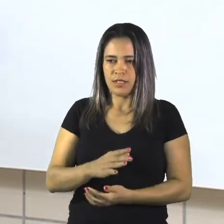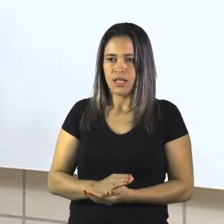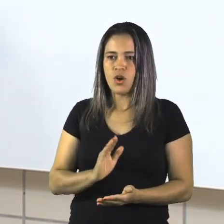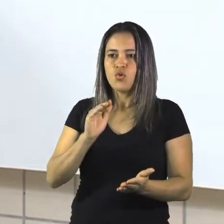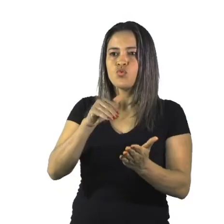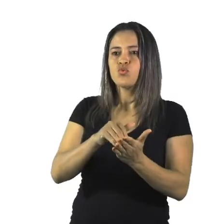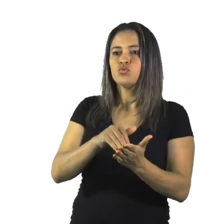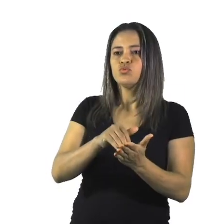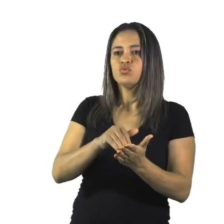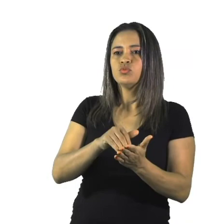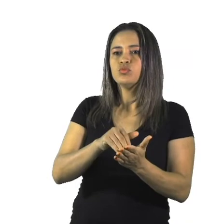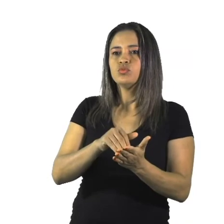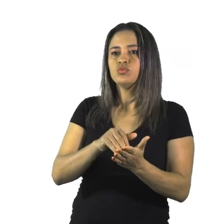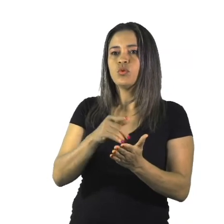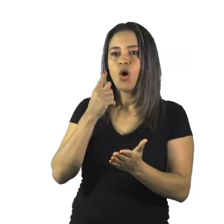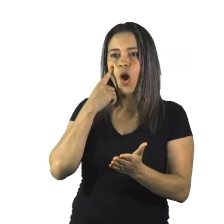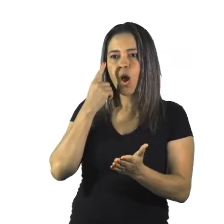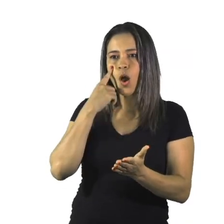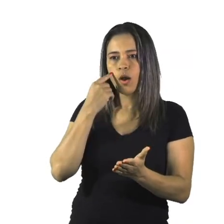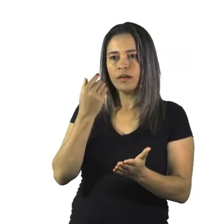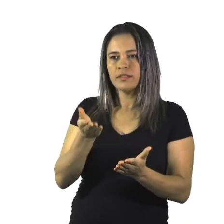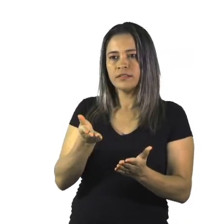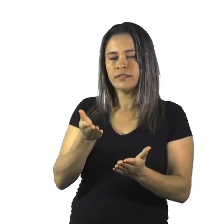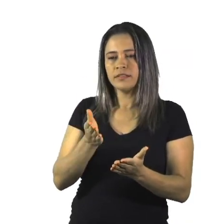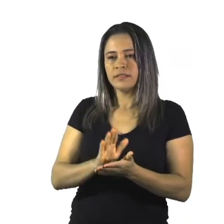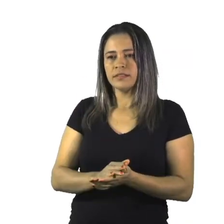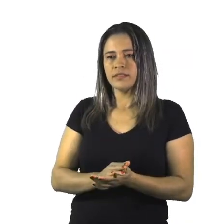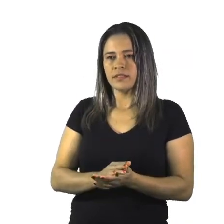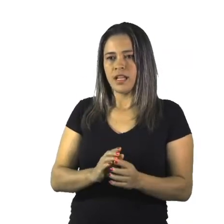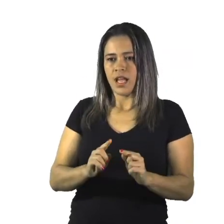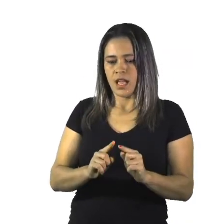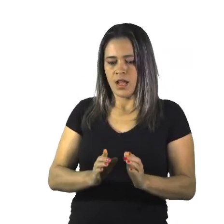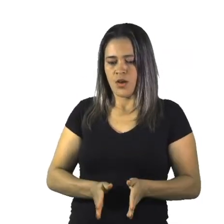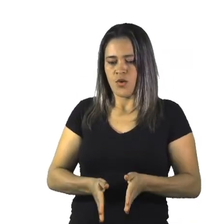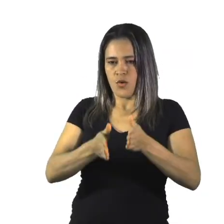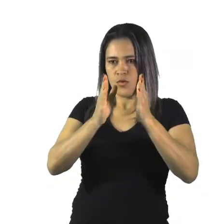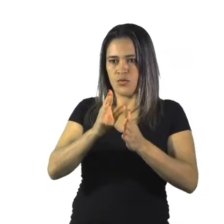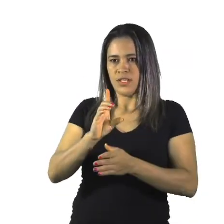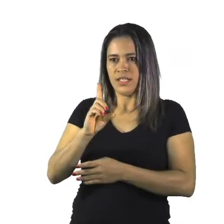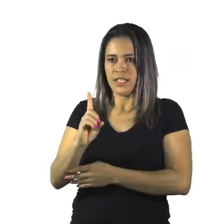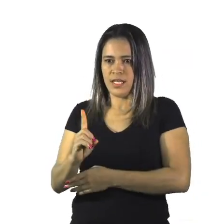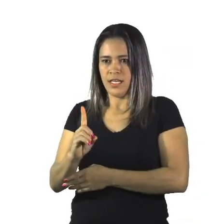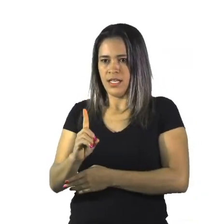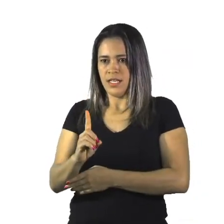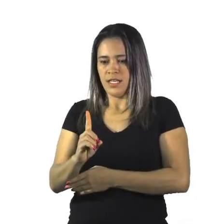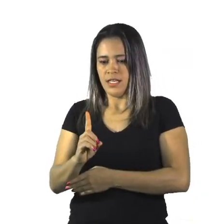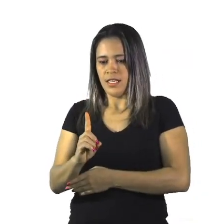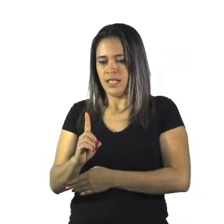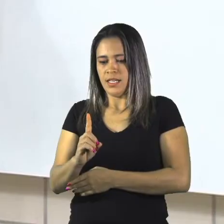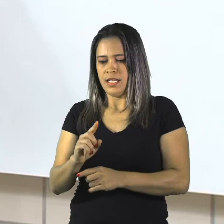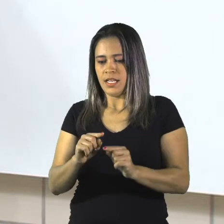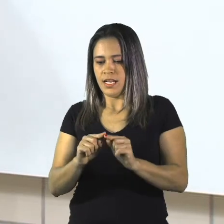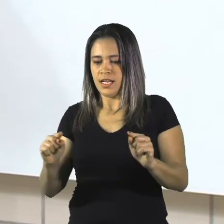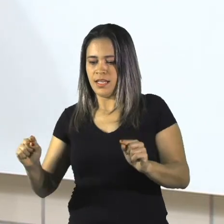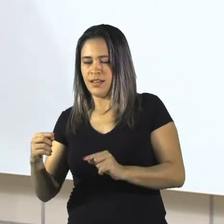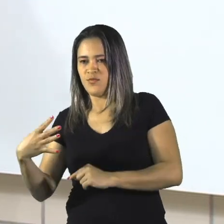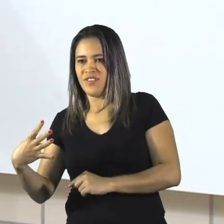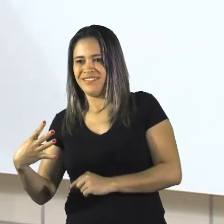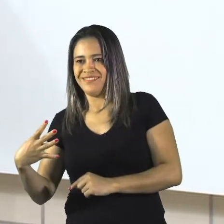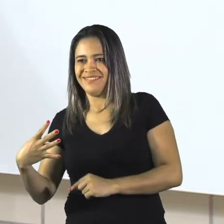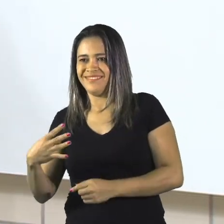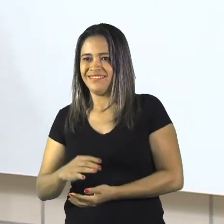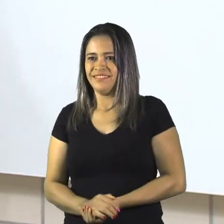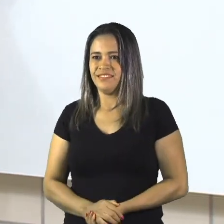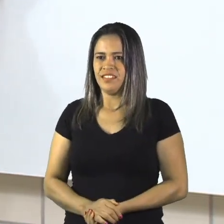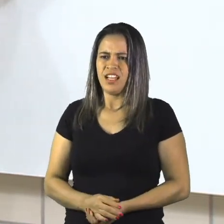lá na coluna D, na linha 4. E aí a gente